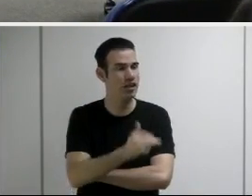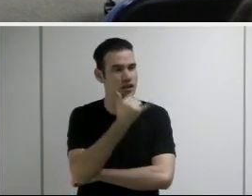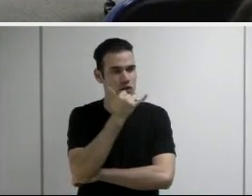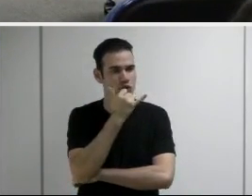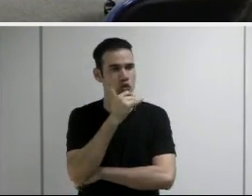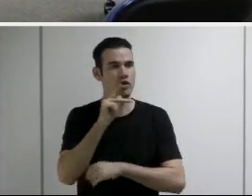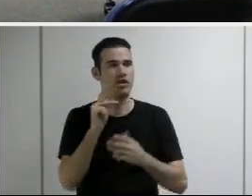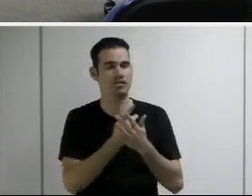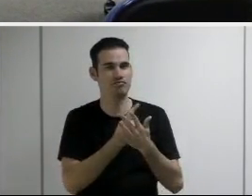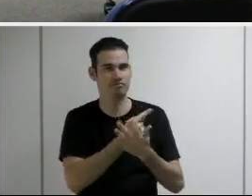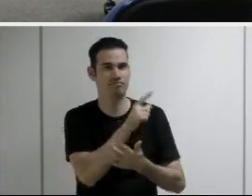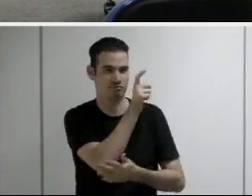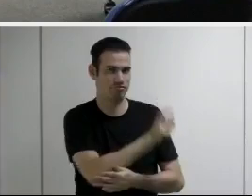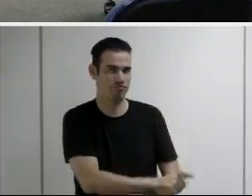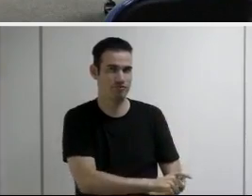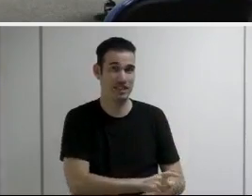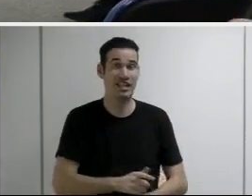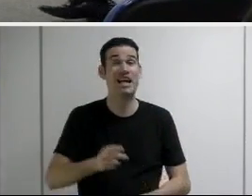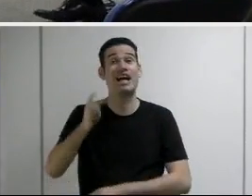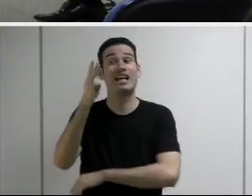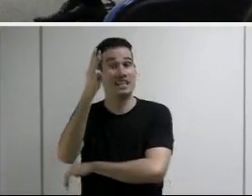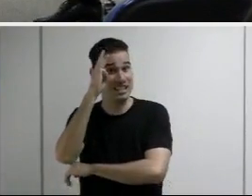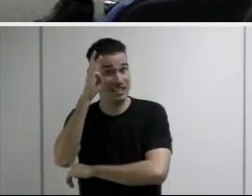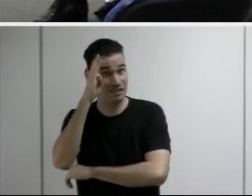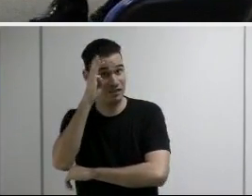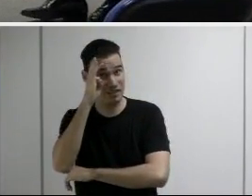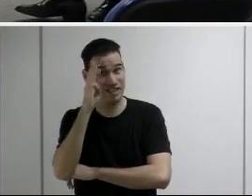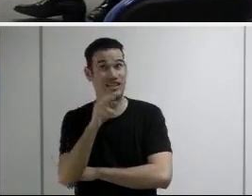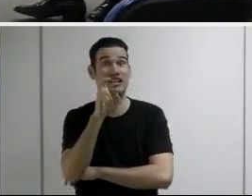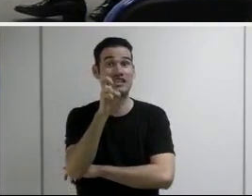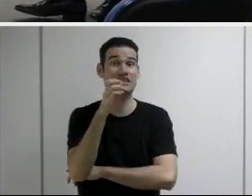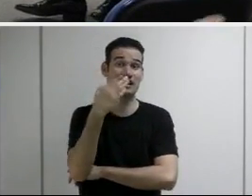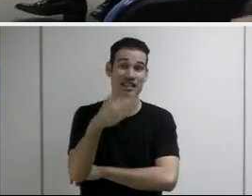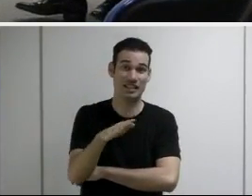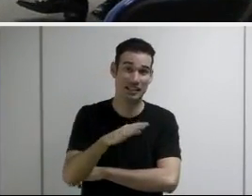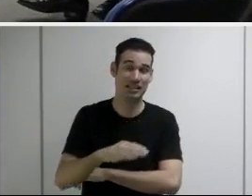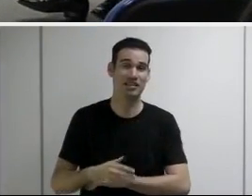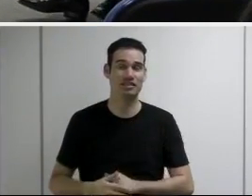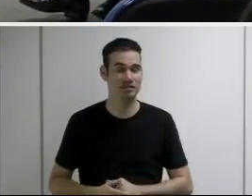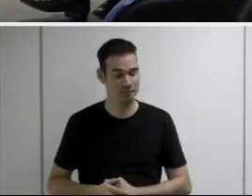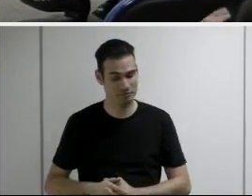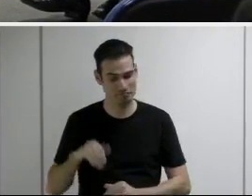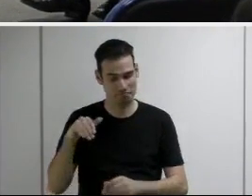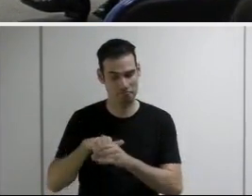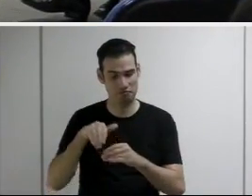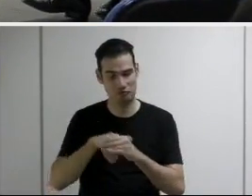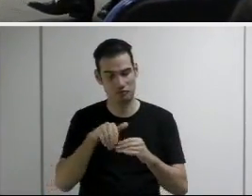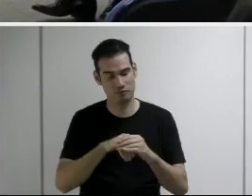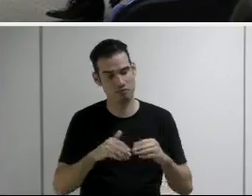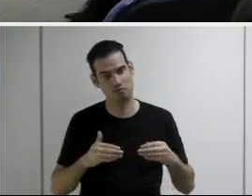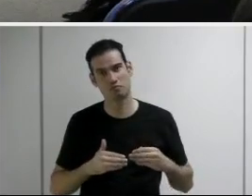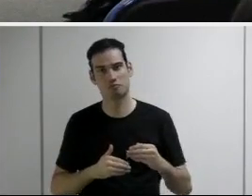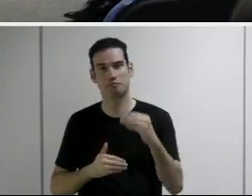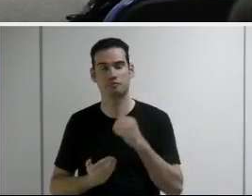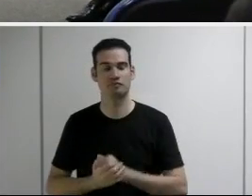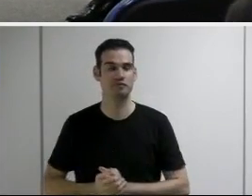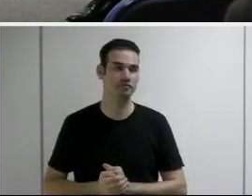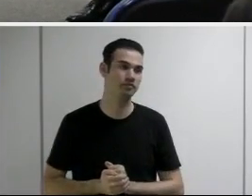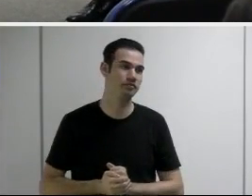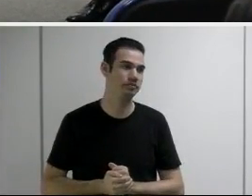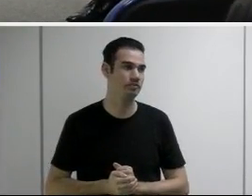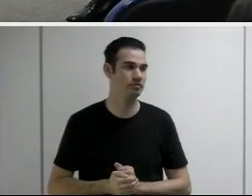desculpa. Terça-feira, 17h30. É isso, é porque foi feriado. 17h30. É. Só